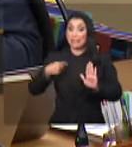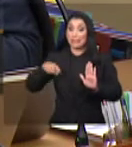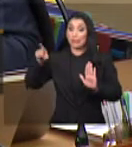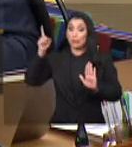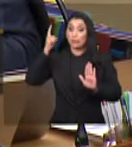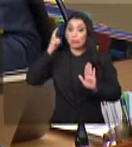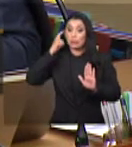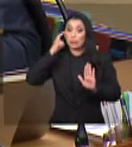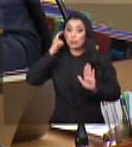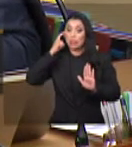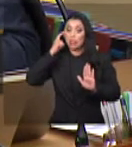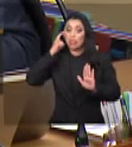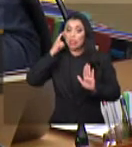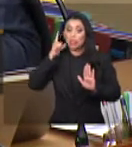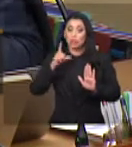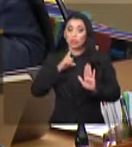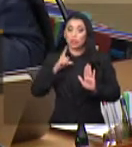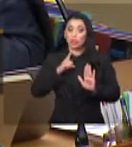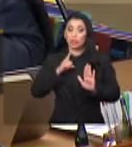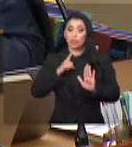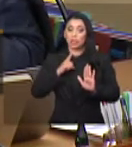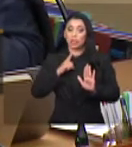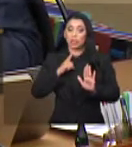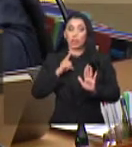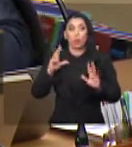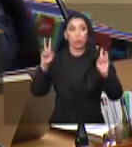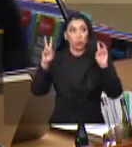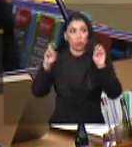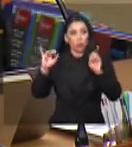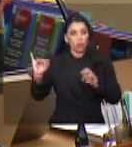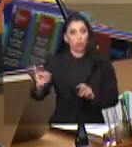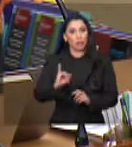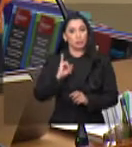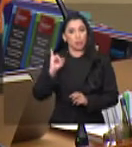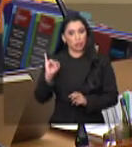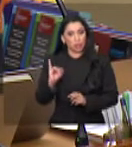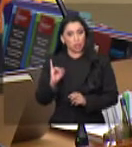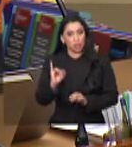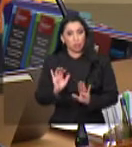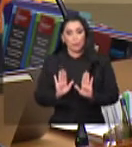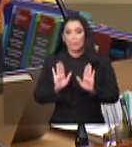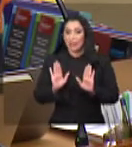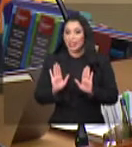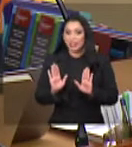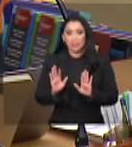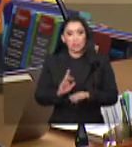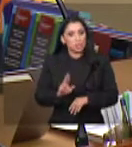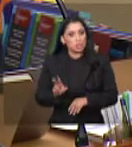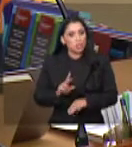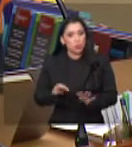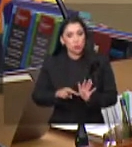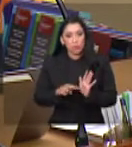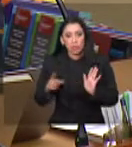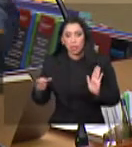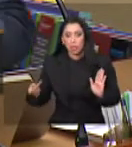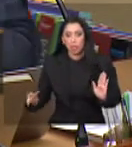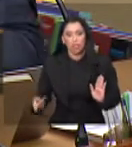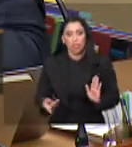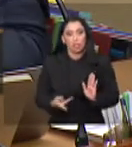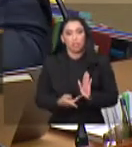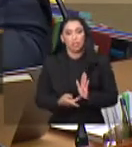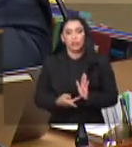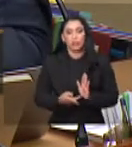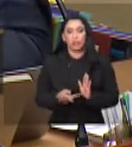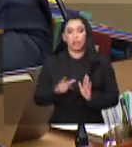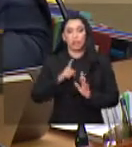que o fato de a matéria ser relevante não significa que haja uma